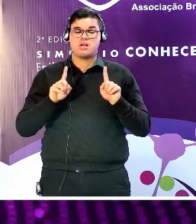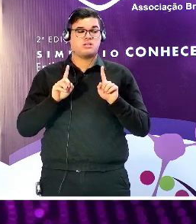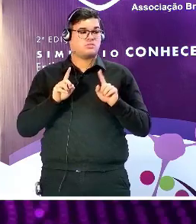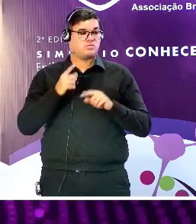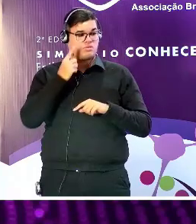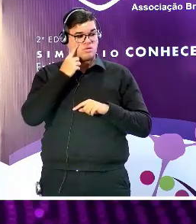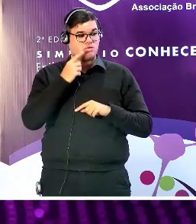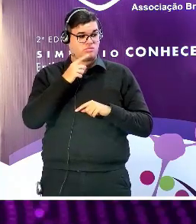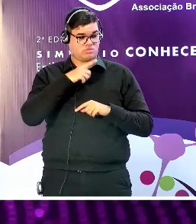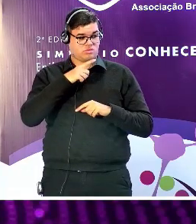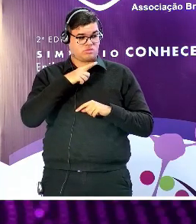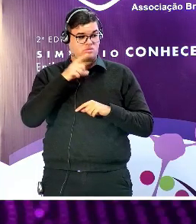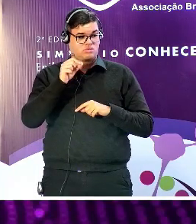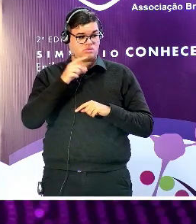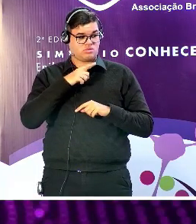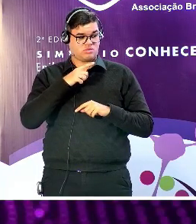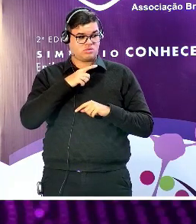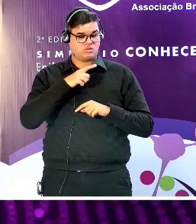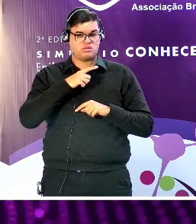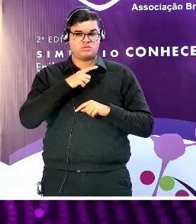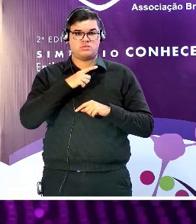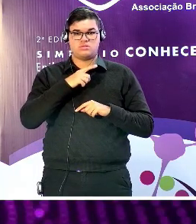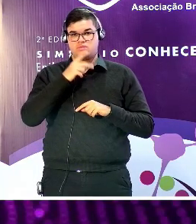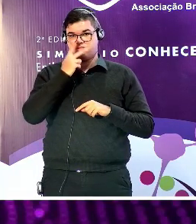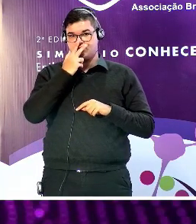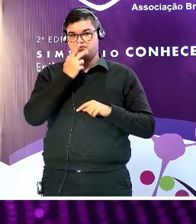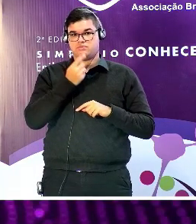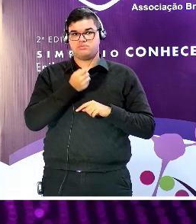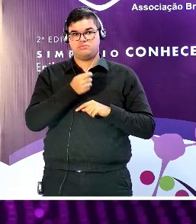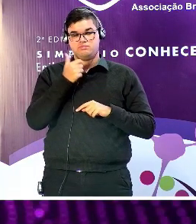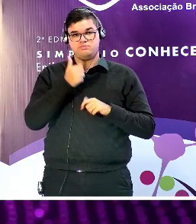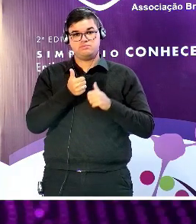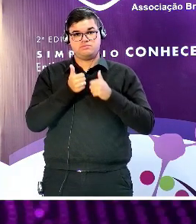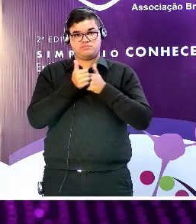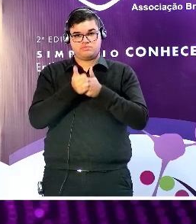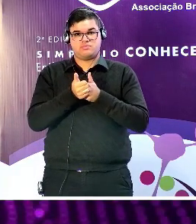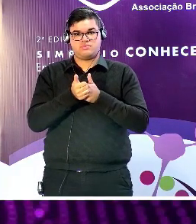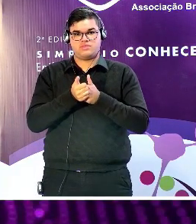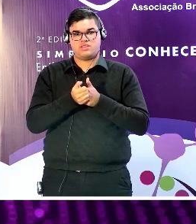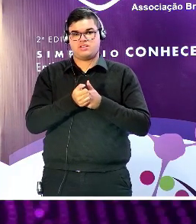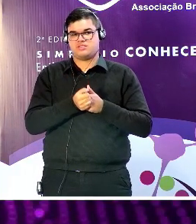temos programas que estão próximos da nomeação.